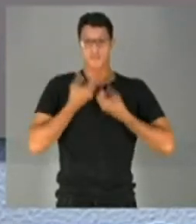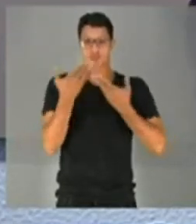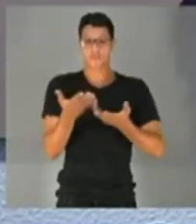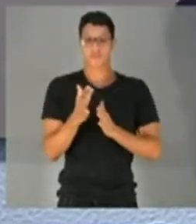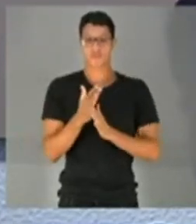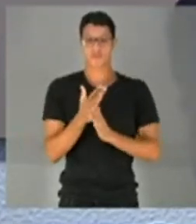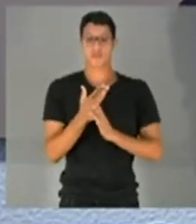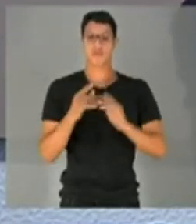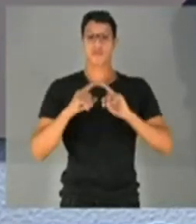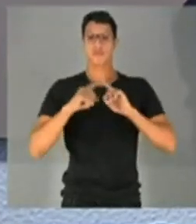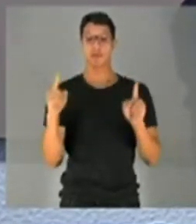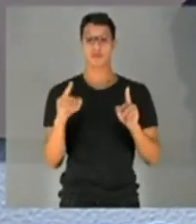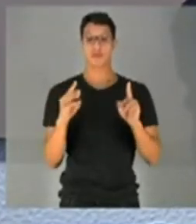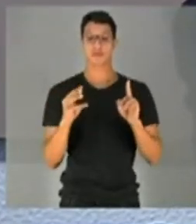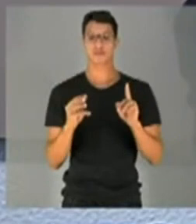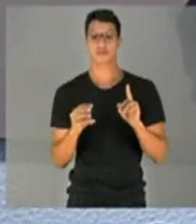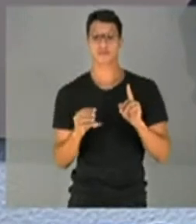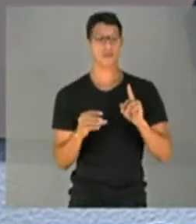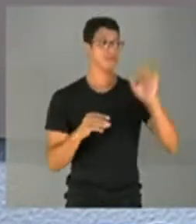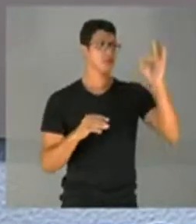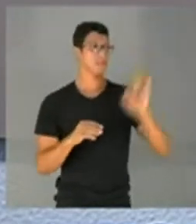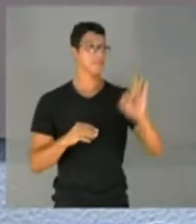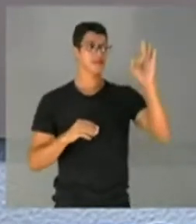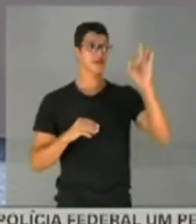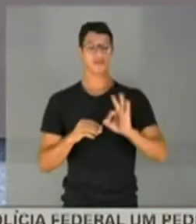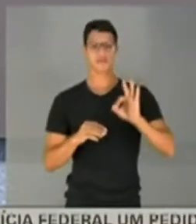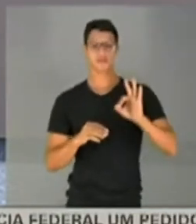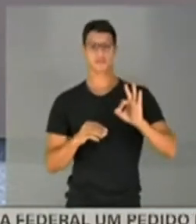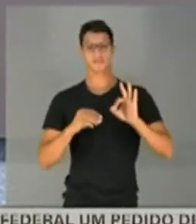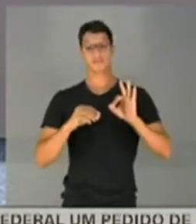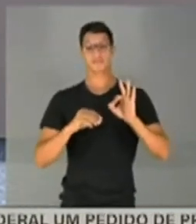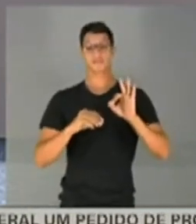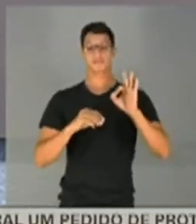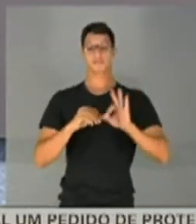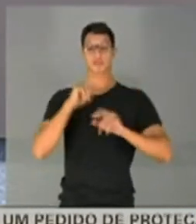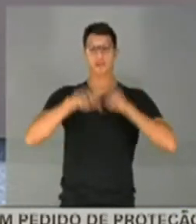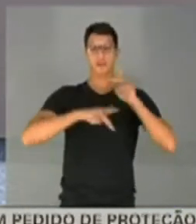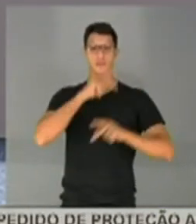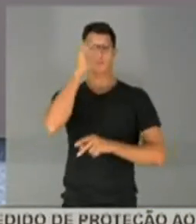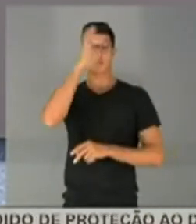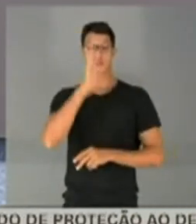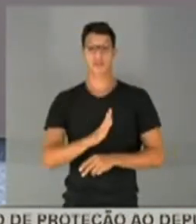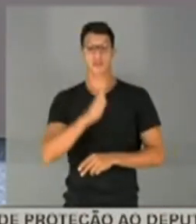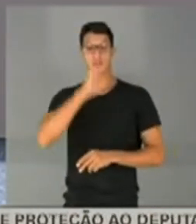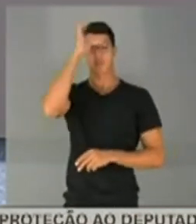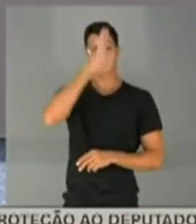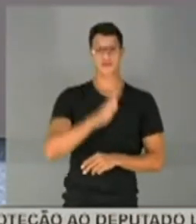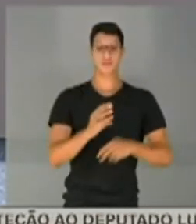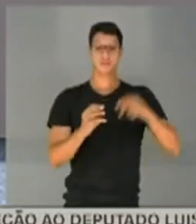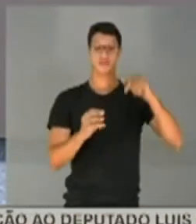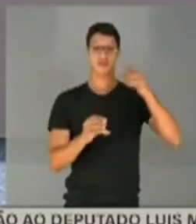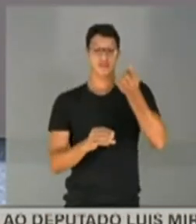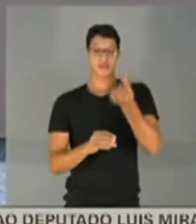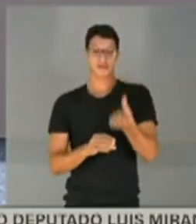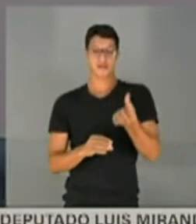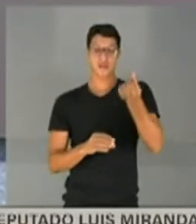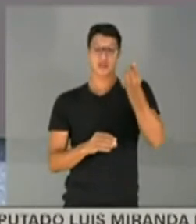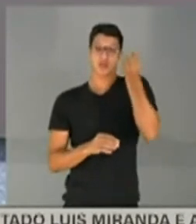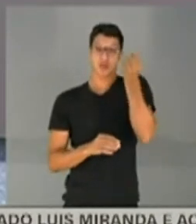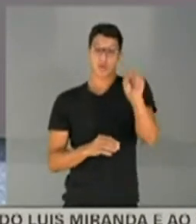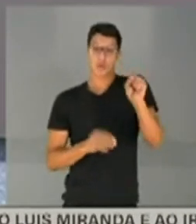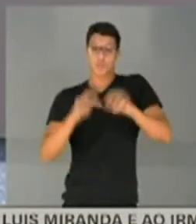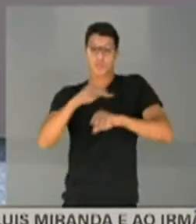senador. Mas o percentual da população brasileira com pelo menos uma dose, o Brasil é o